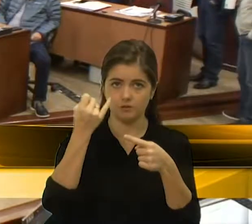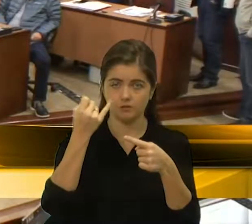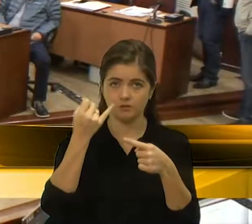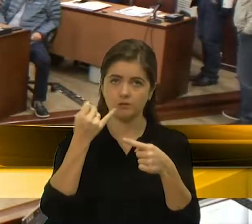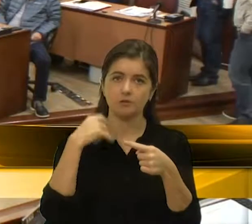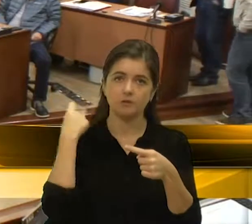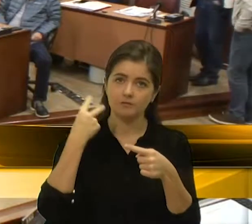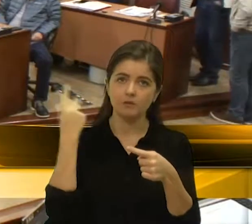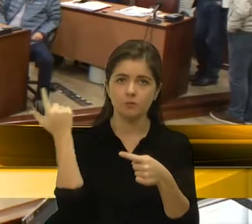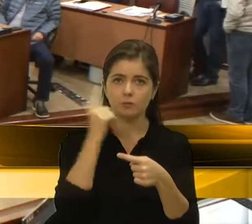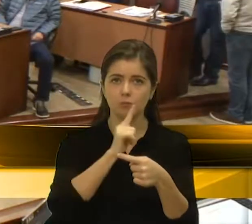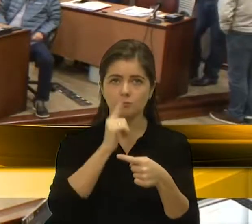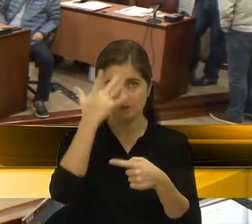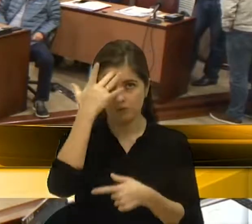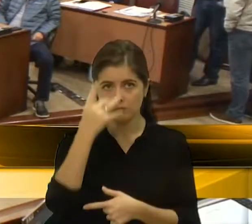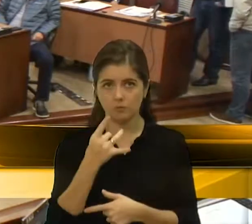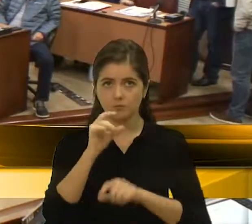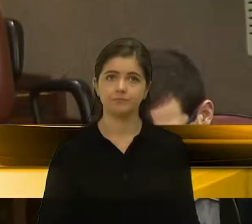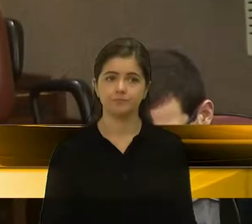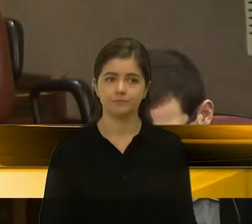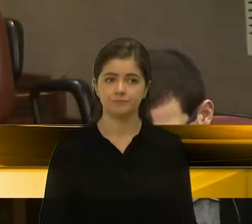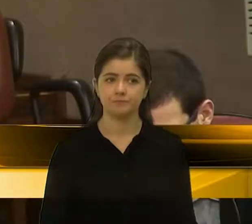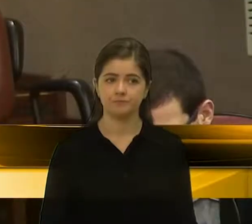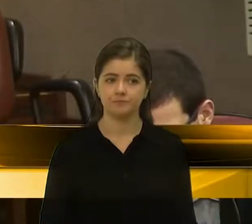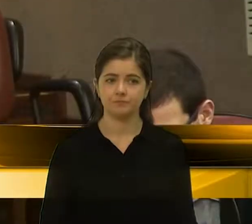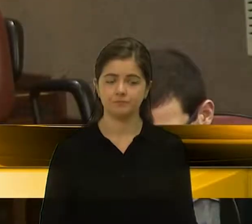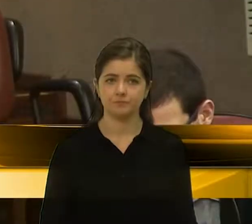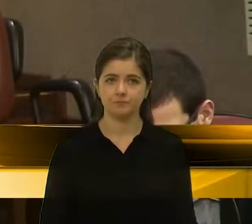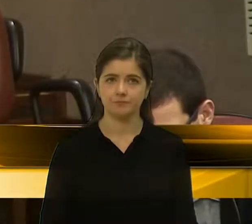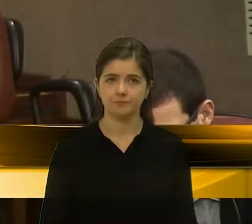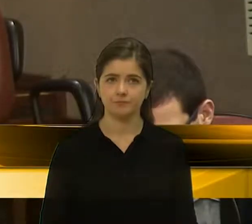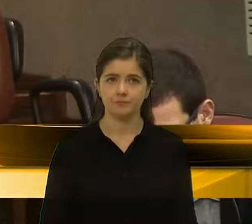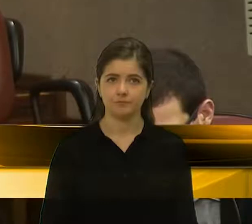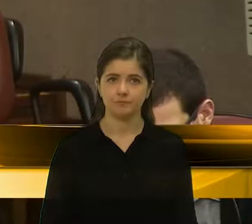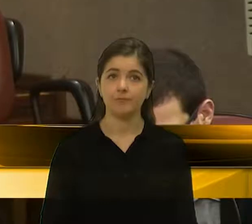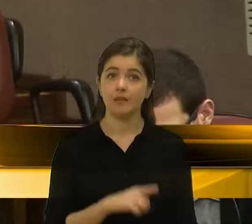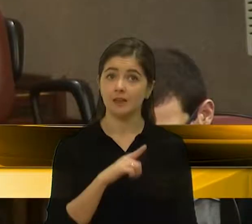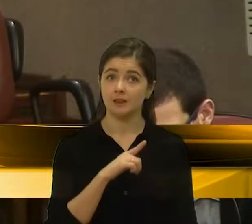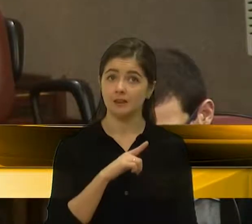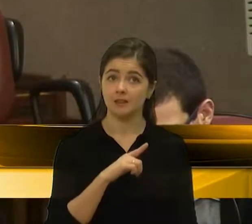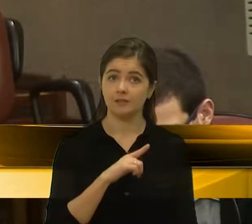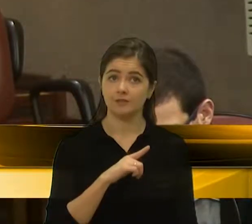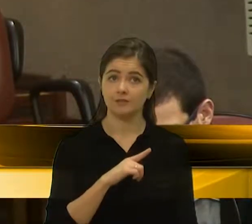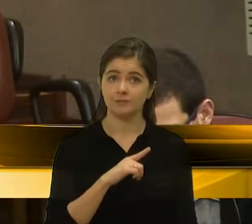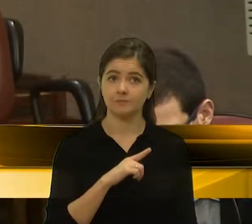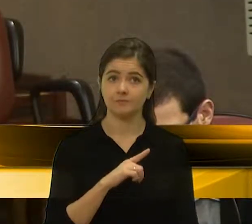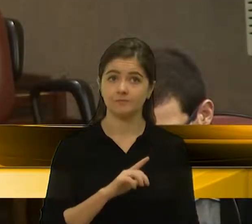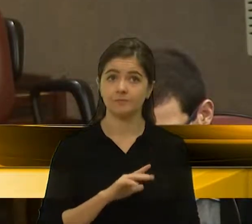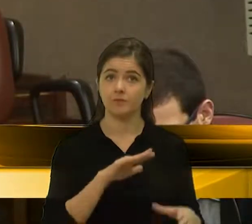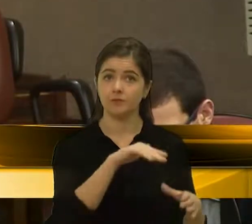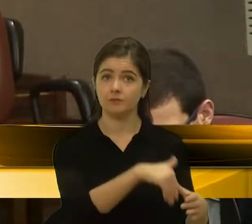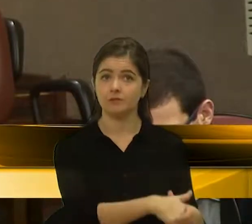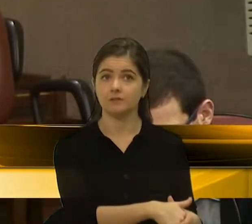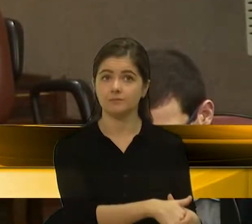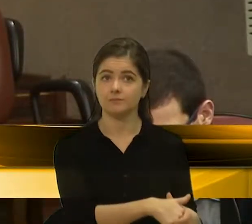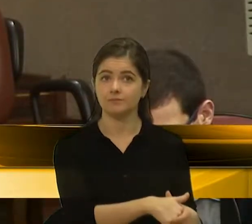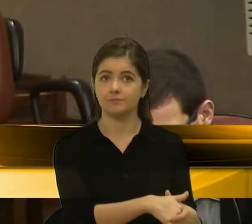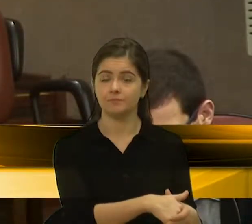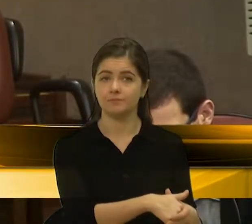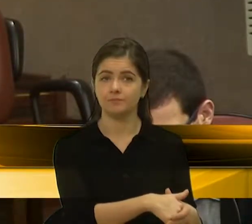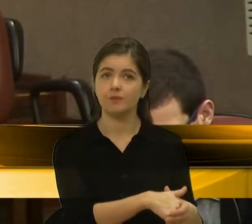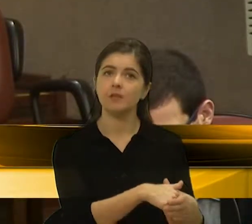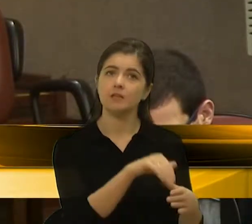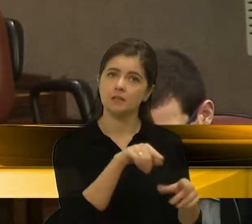assunto se encerrar na própria sessão. Como houve uma votação na comissão pelo arquivamento